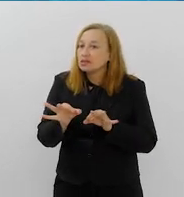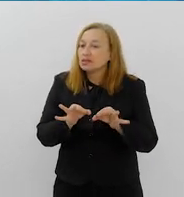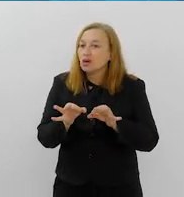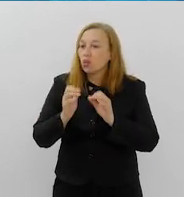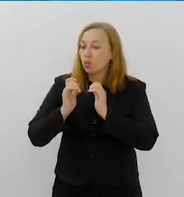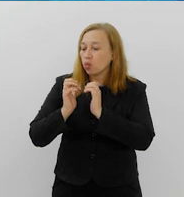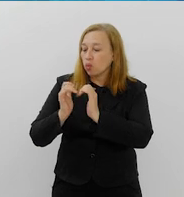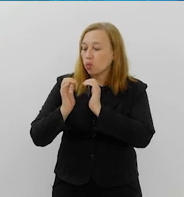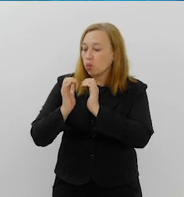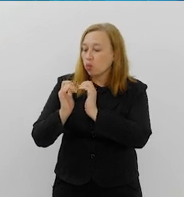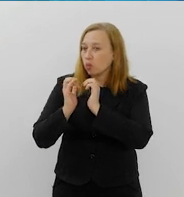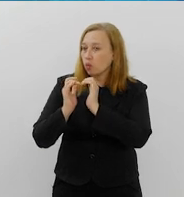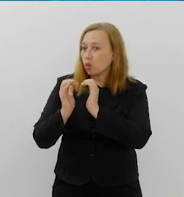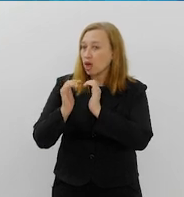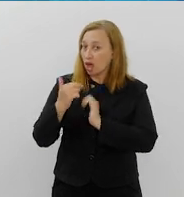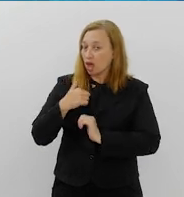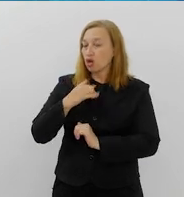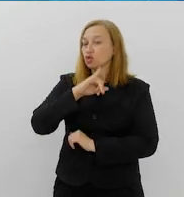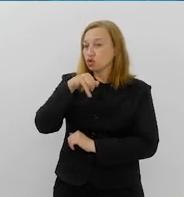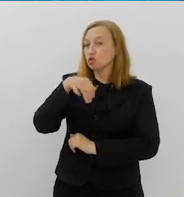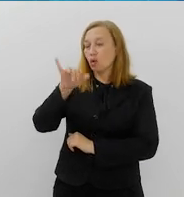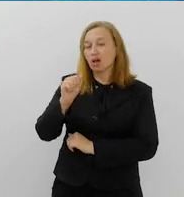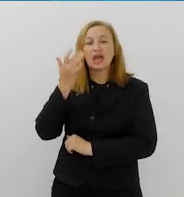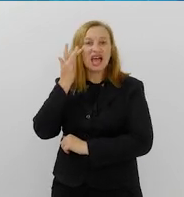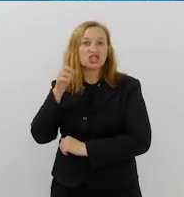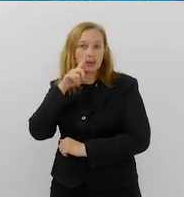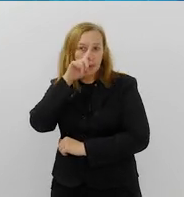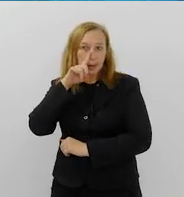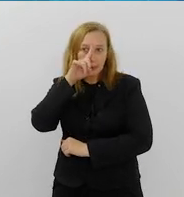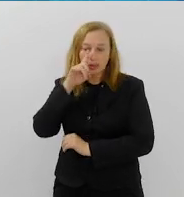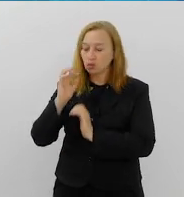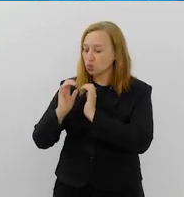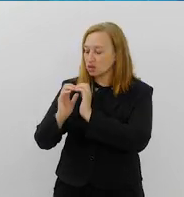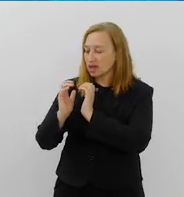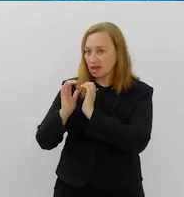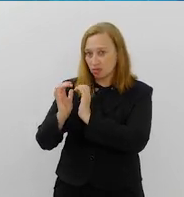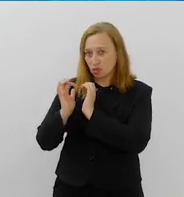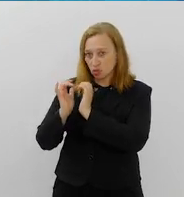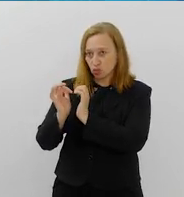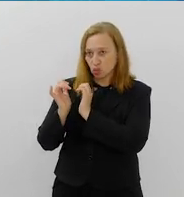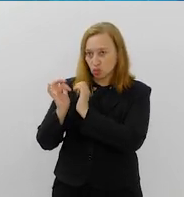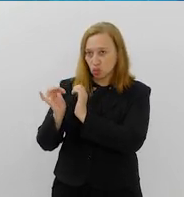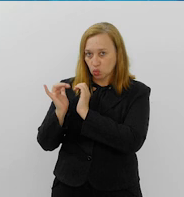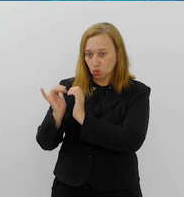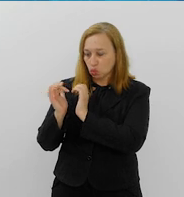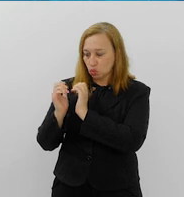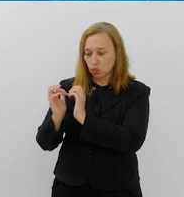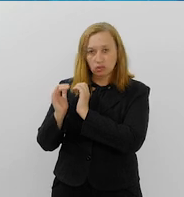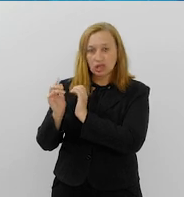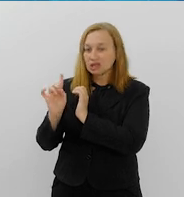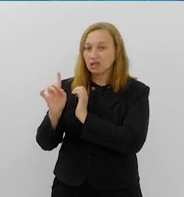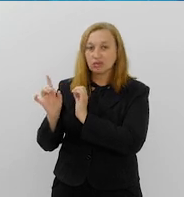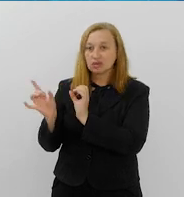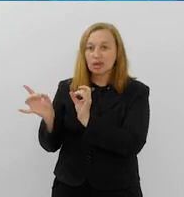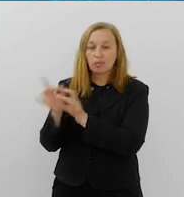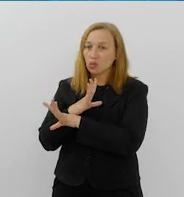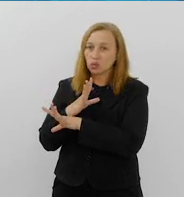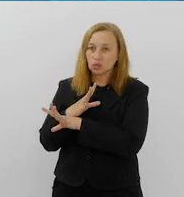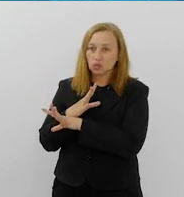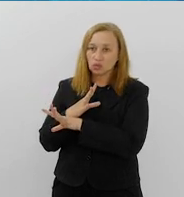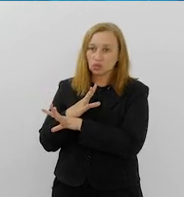com o cérebro. O que que eu, Joana, acho que é perigoso? Esse cérebro ainda que não está